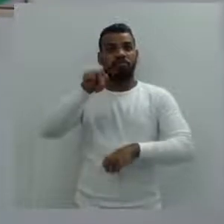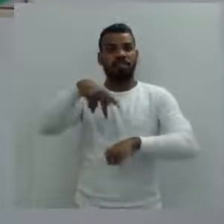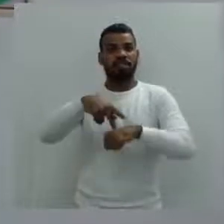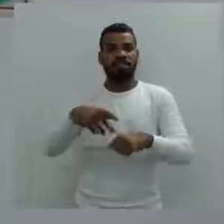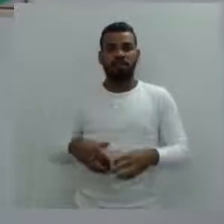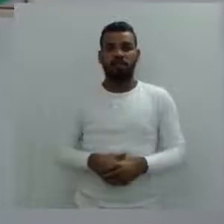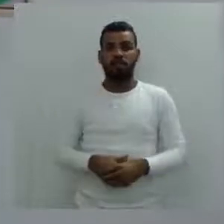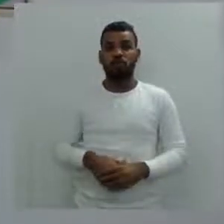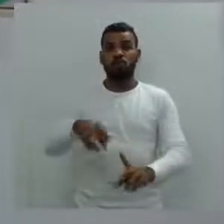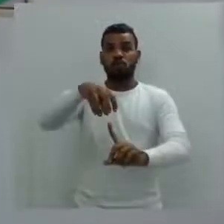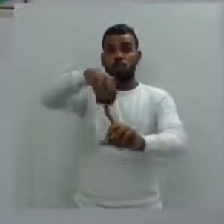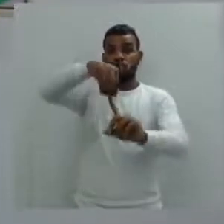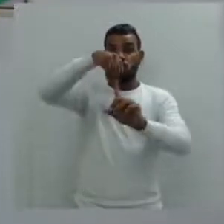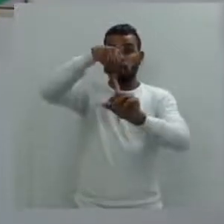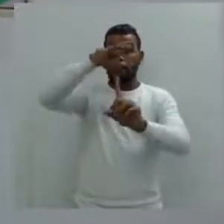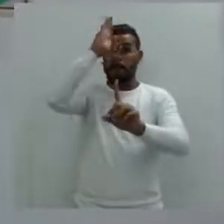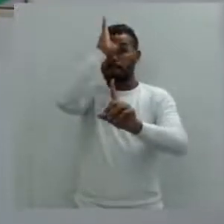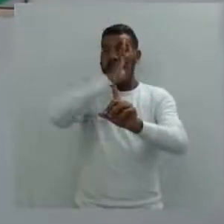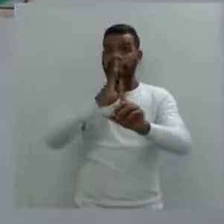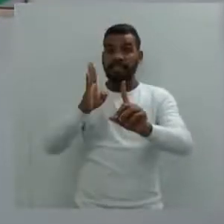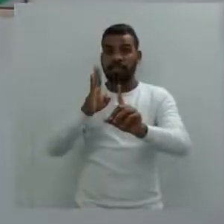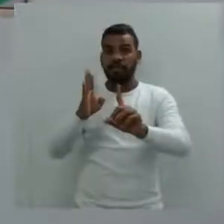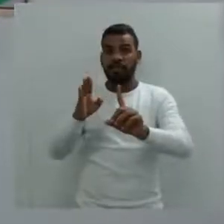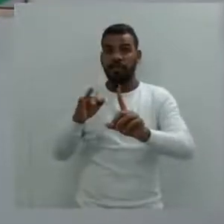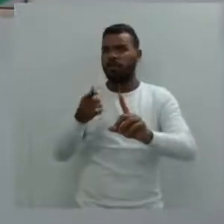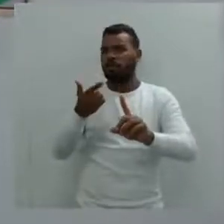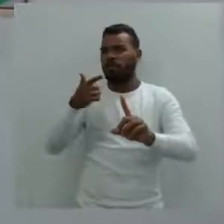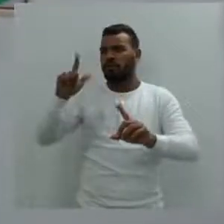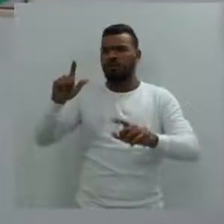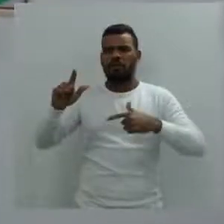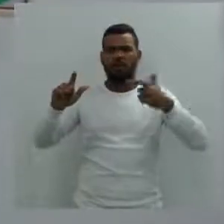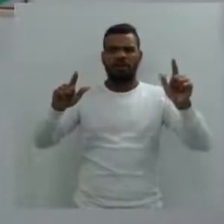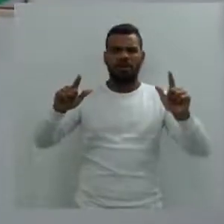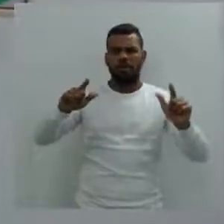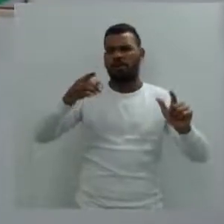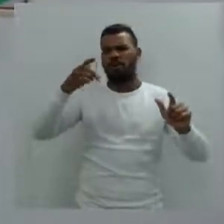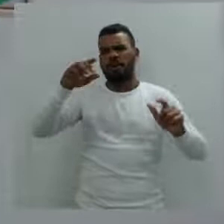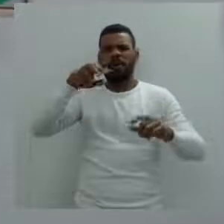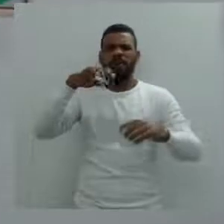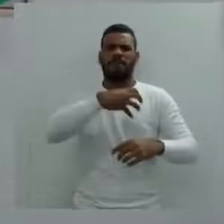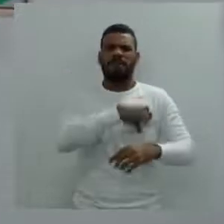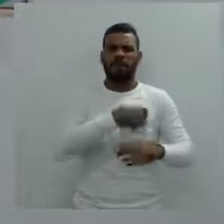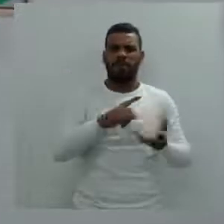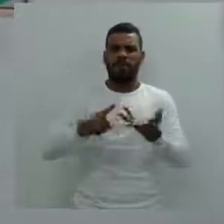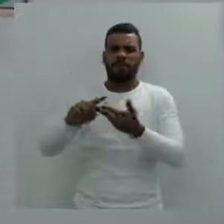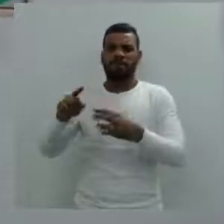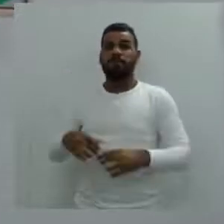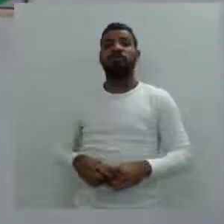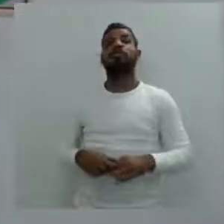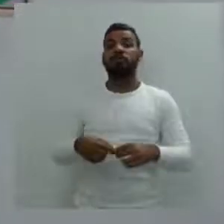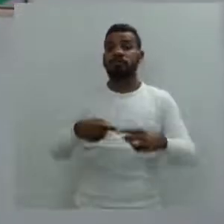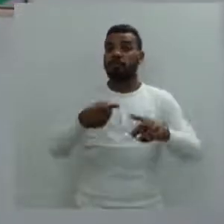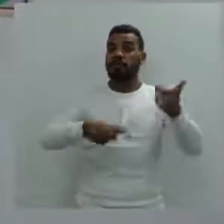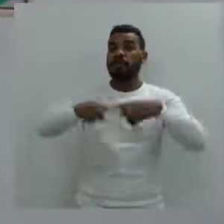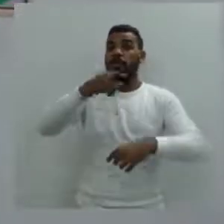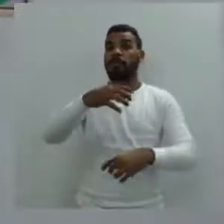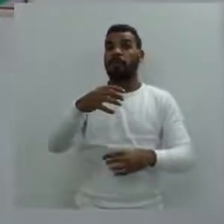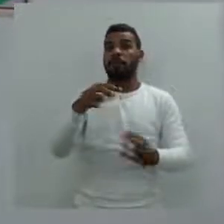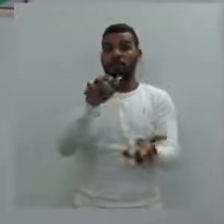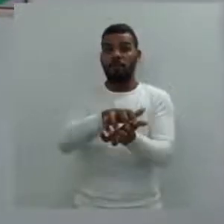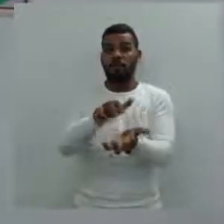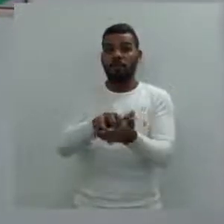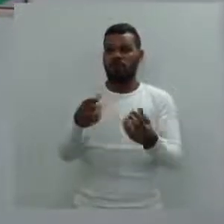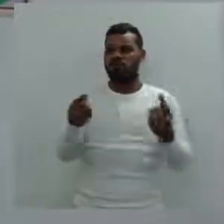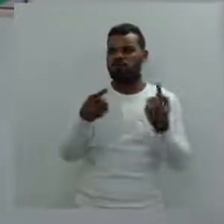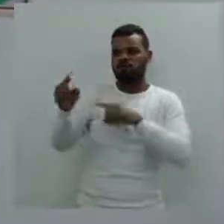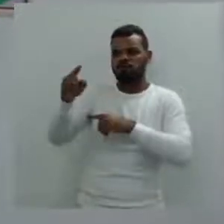o único no Brasil. Não tem Confidência Mineira, Conjuração Baiana, não. Foi a Revolução Pernambucana que